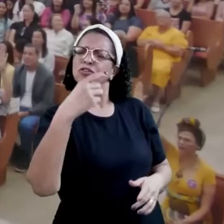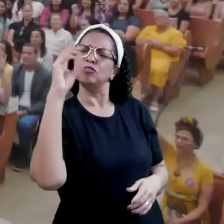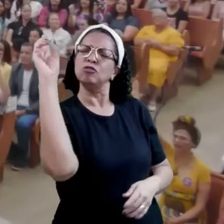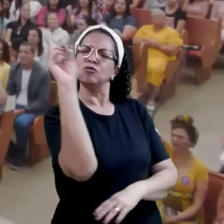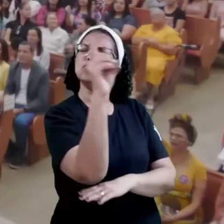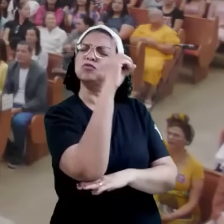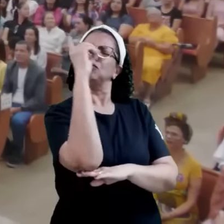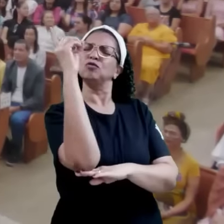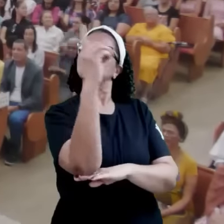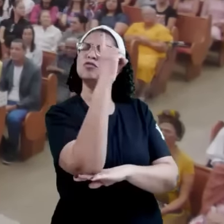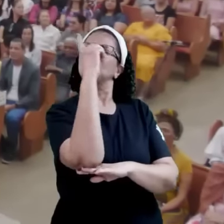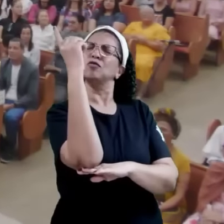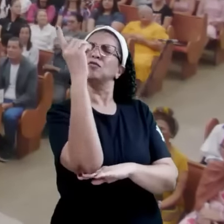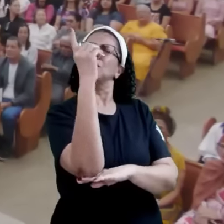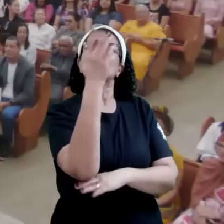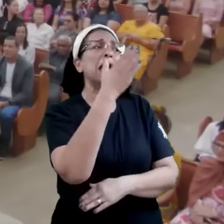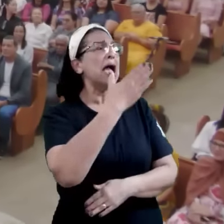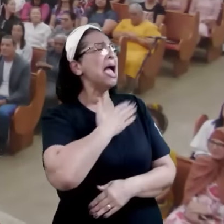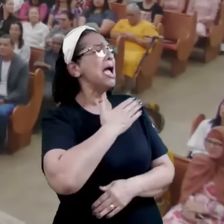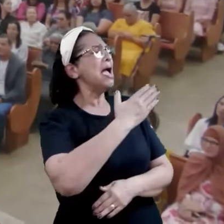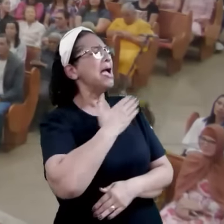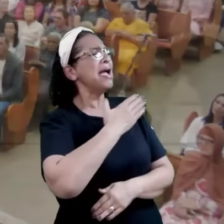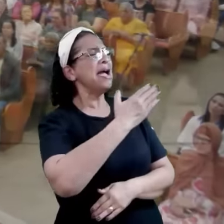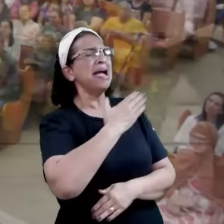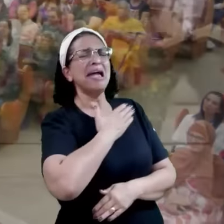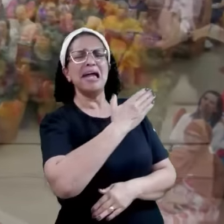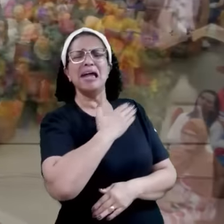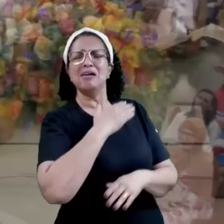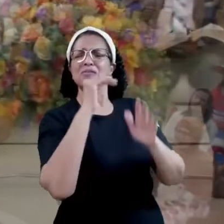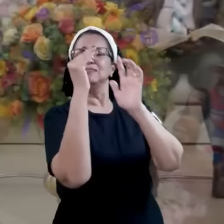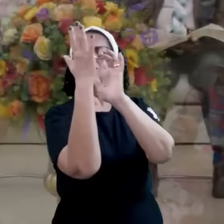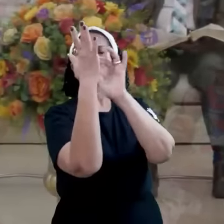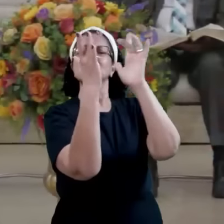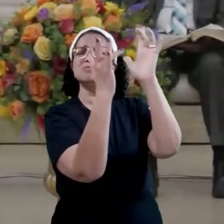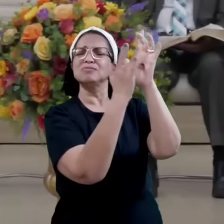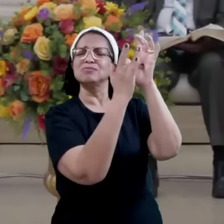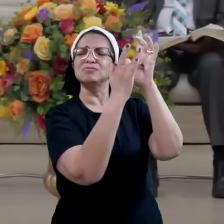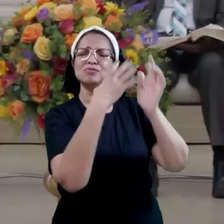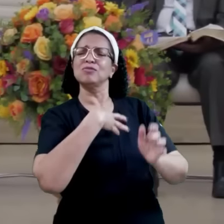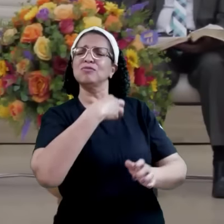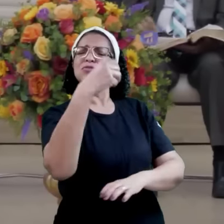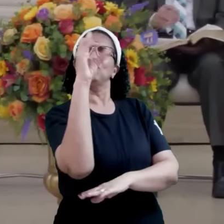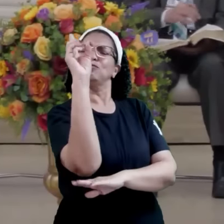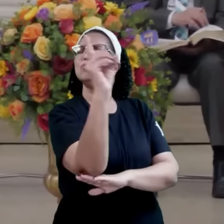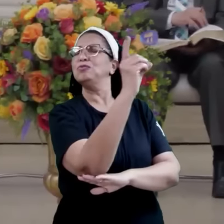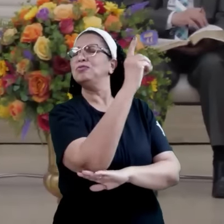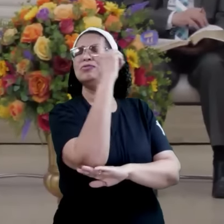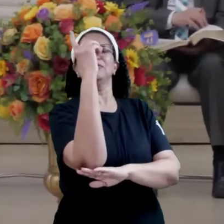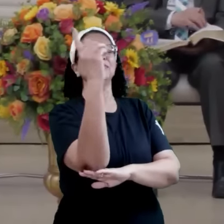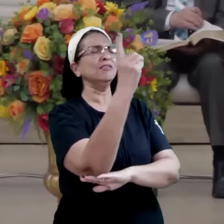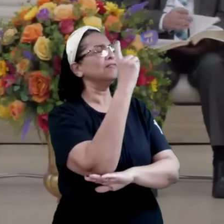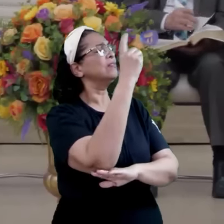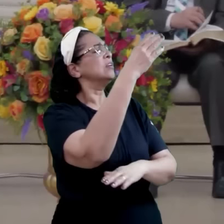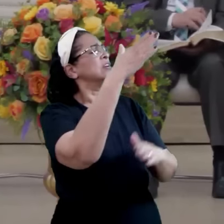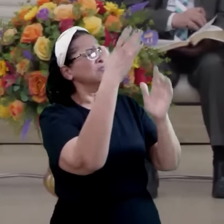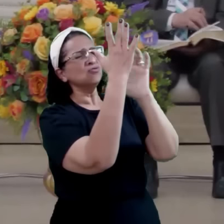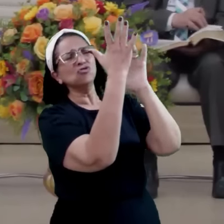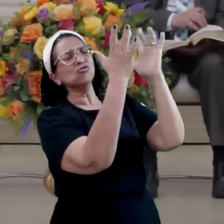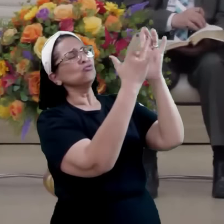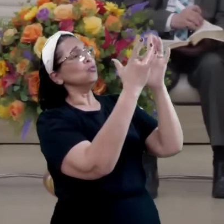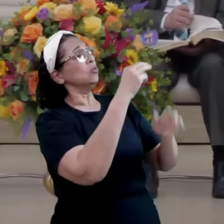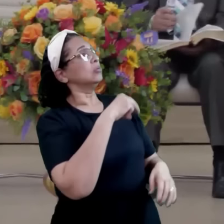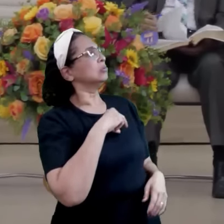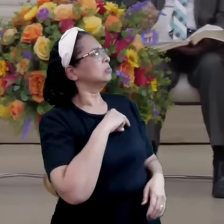tem misericórdia de mim Jesus filho de Davi tem misericórdia de